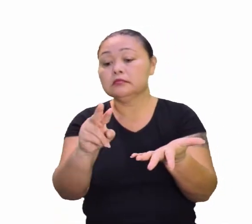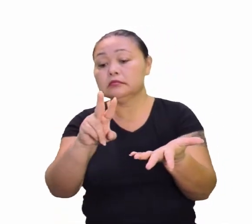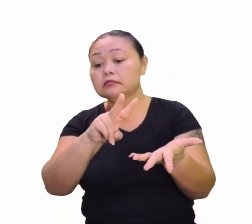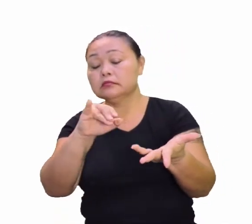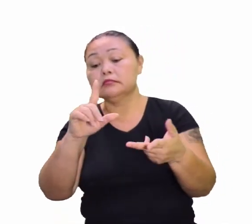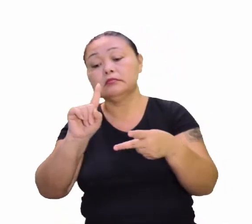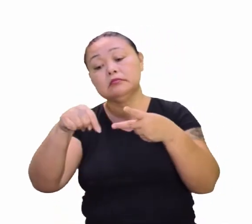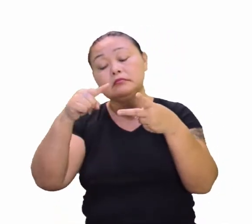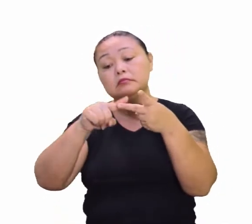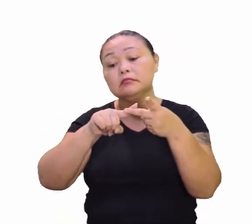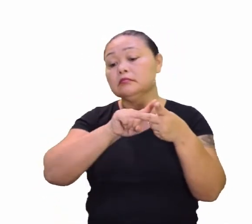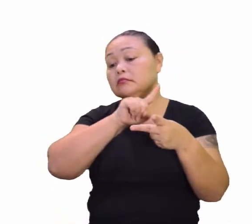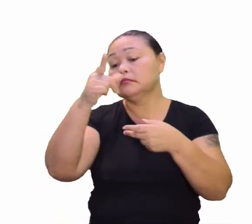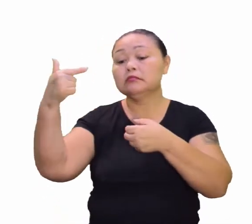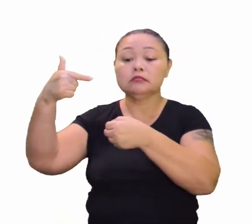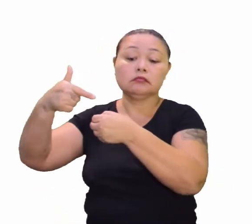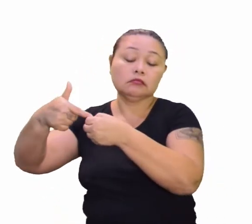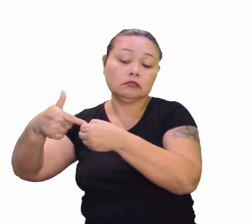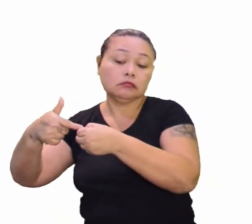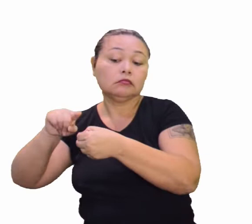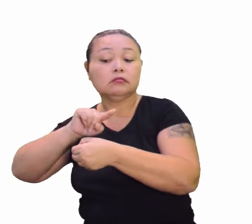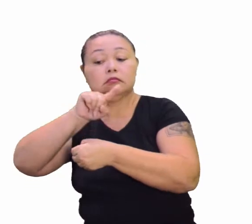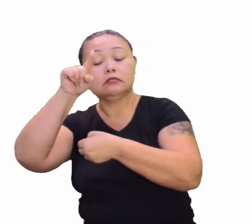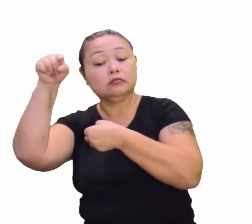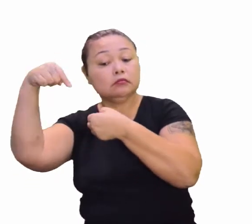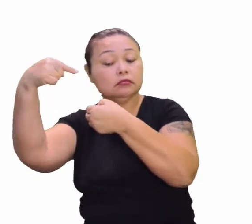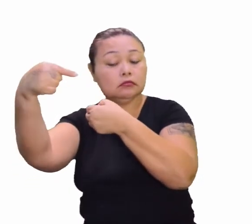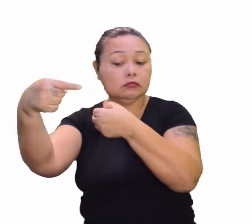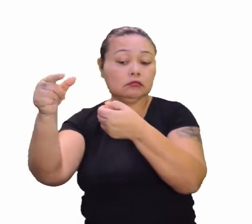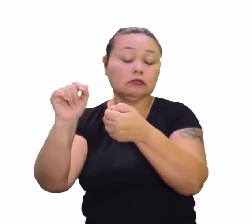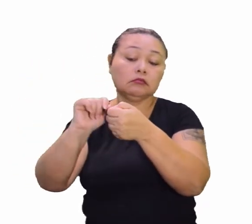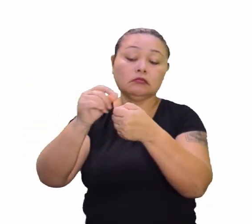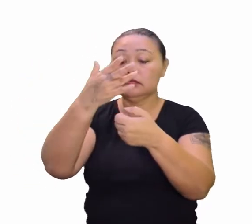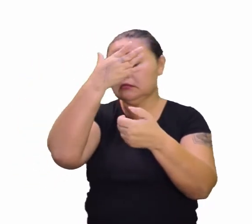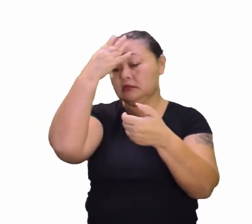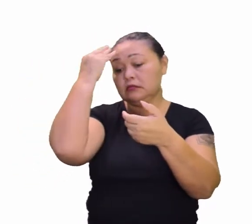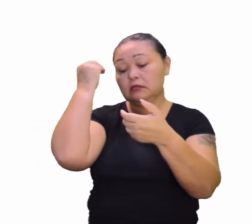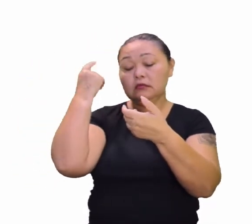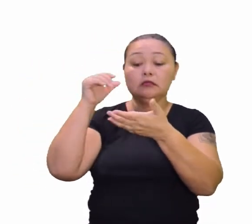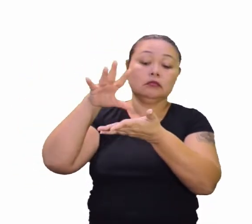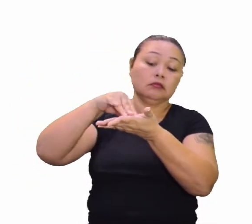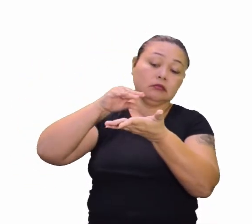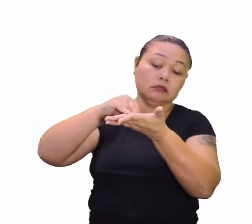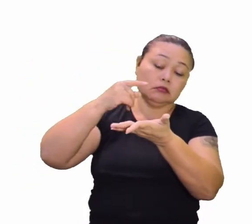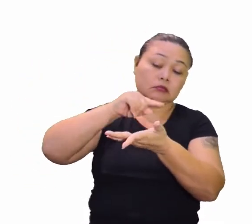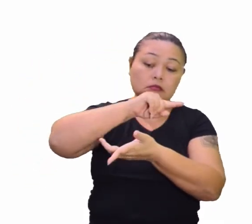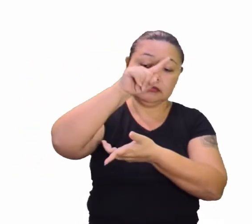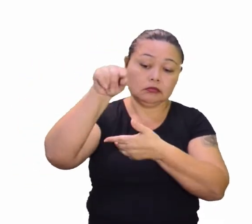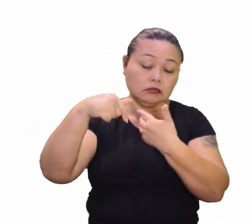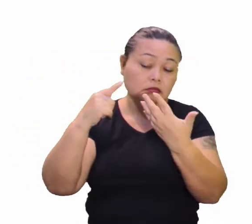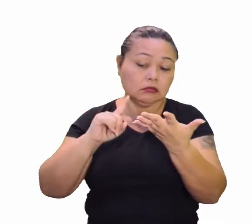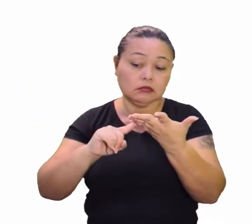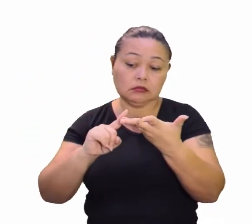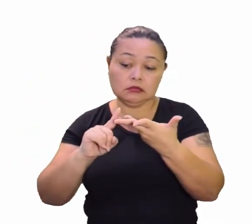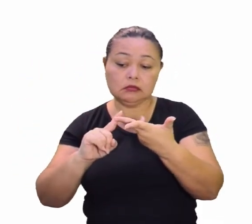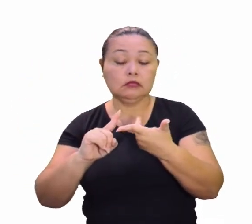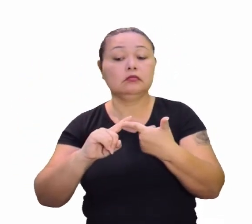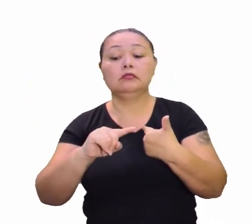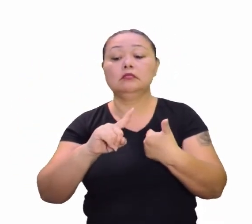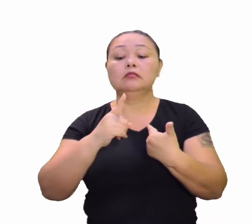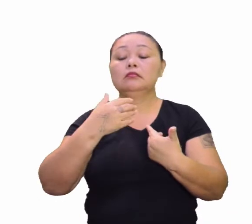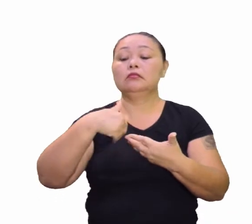isso? Aí depois vai lá no posto de gasolina abastecer. Aí depois, esqueci de tirar uma xerox, vai lá tirar xerox. Serviço. Tudo isso